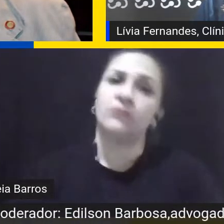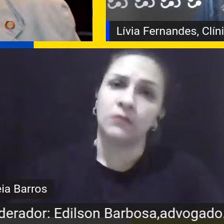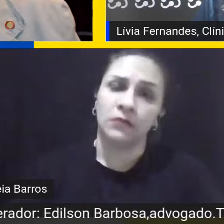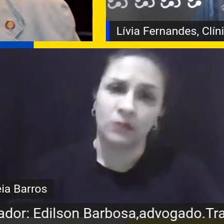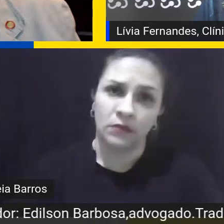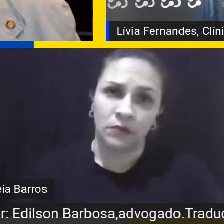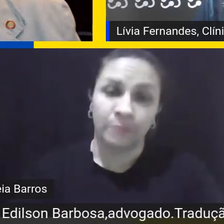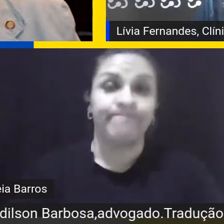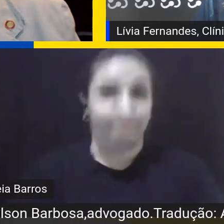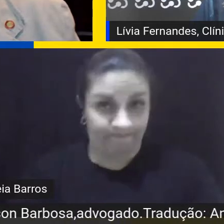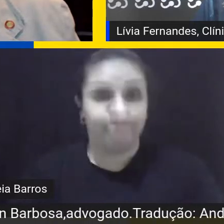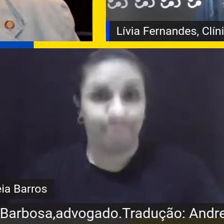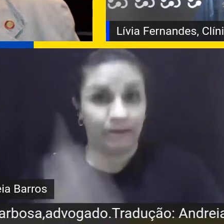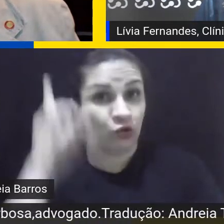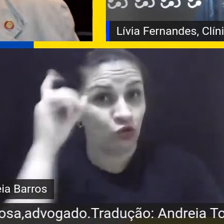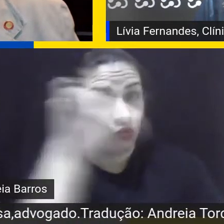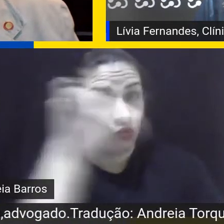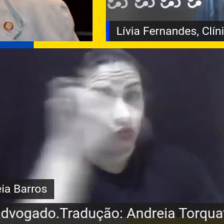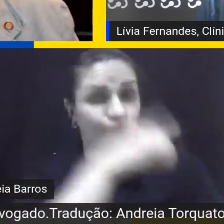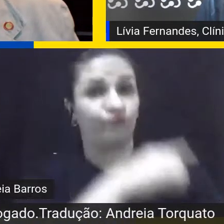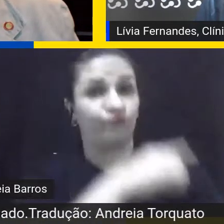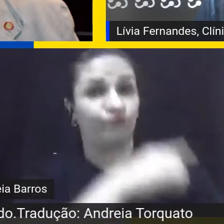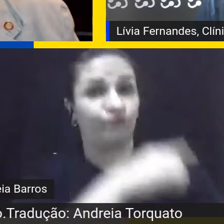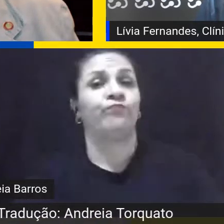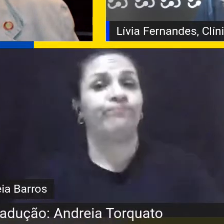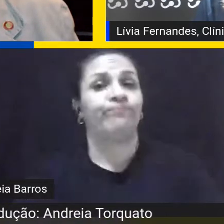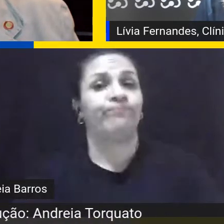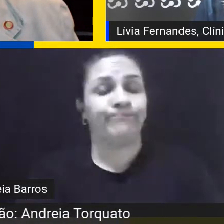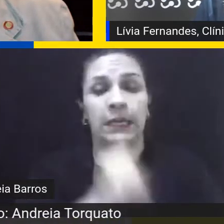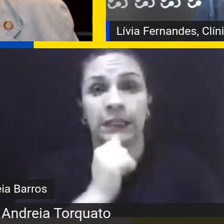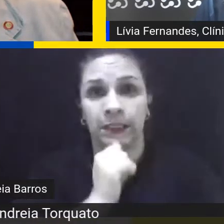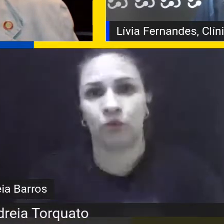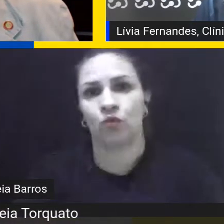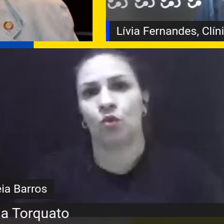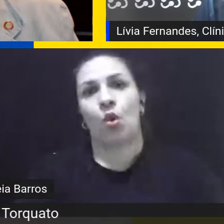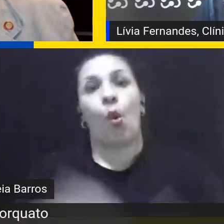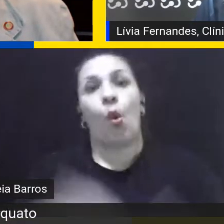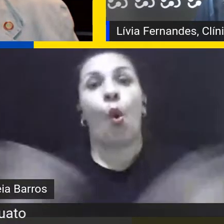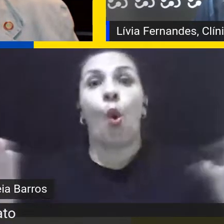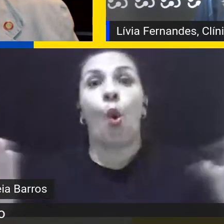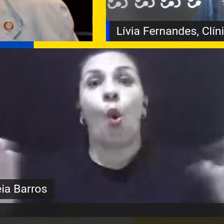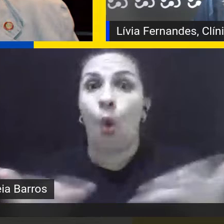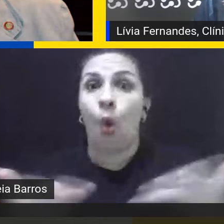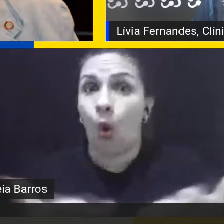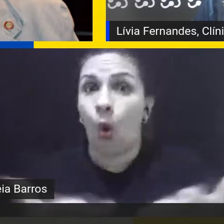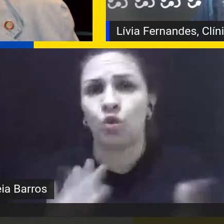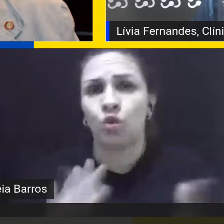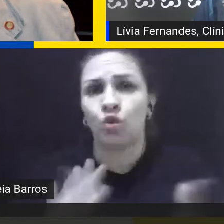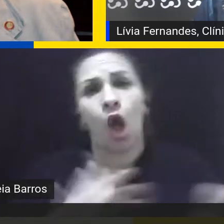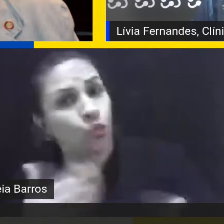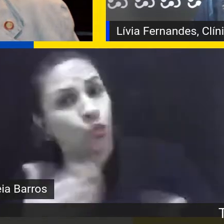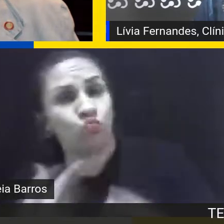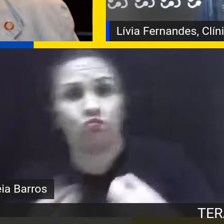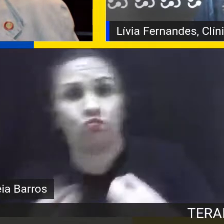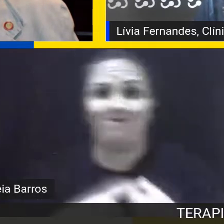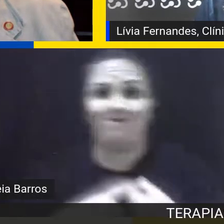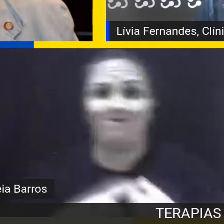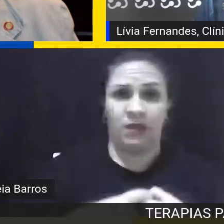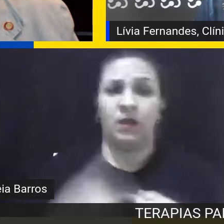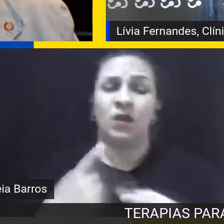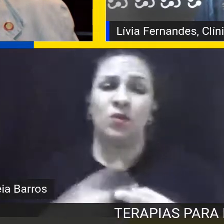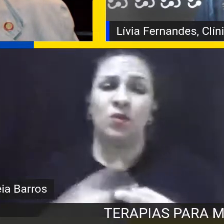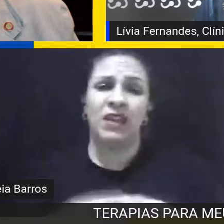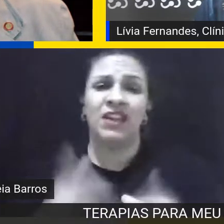É um momento muito difícil. Hoje, nós estamos passando isso com algumas operadoras, que nós,